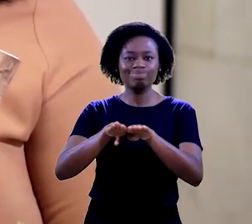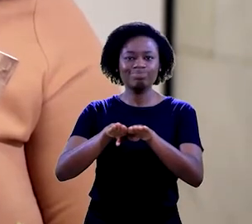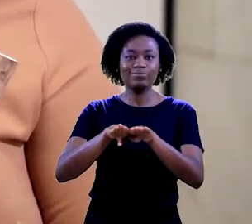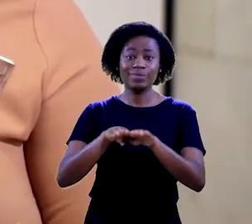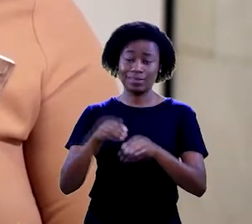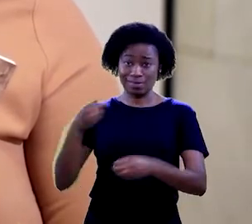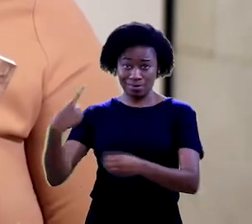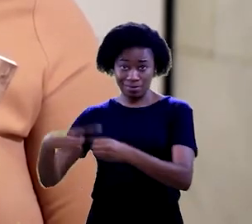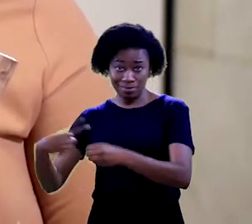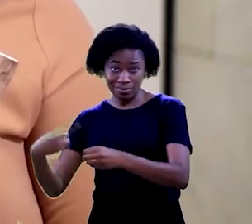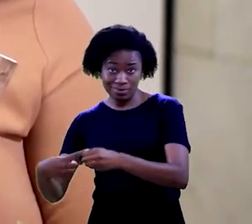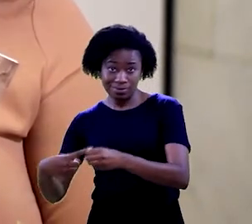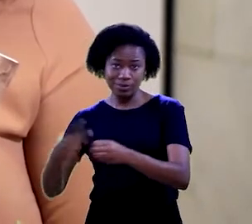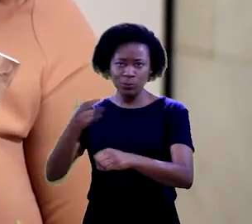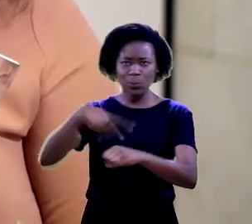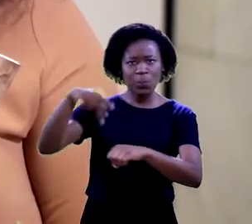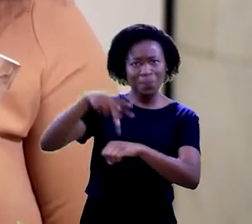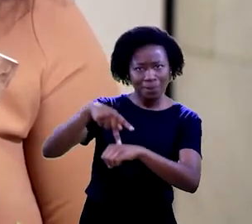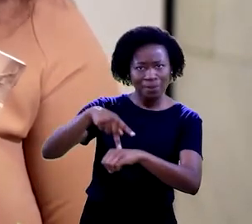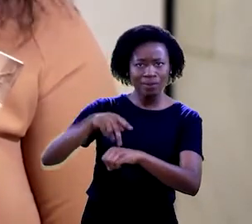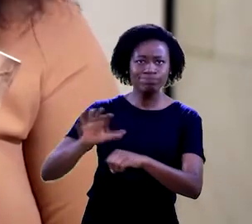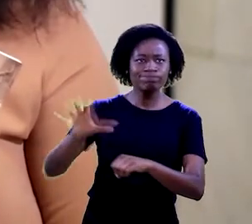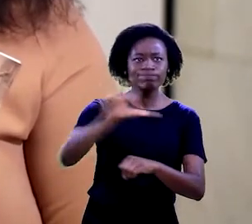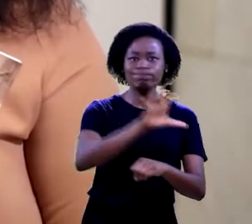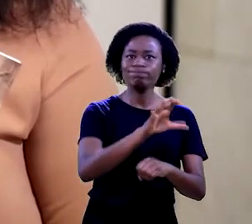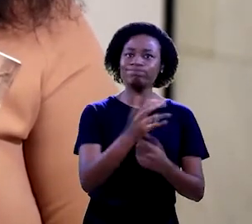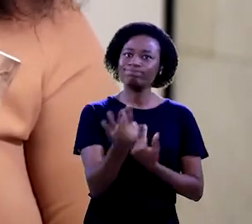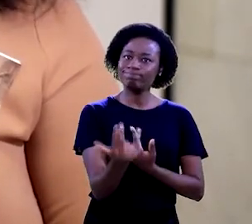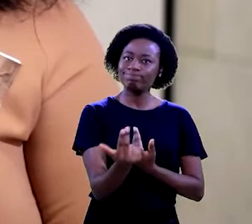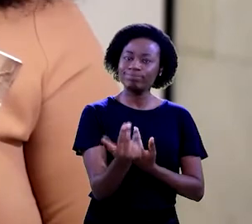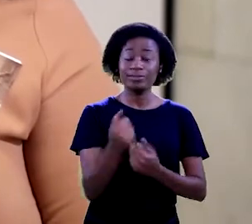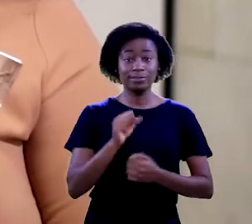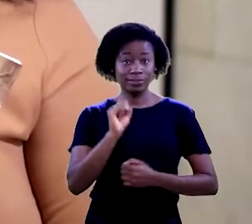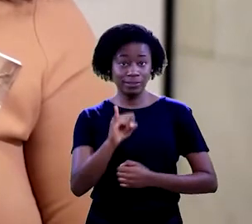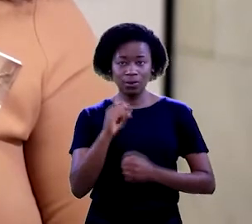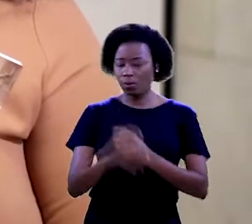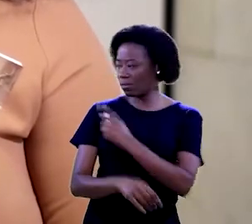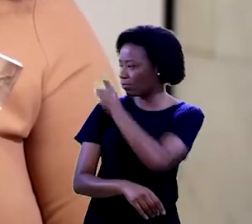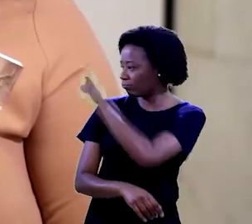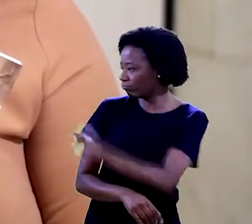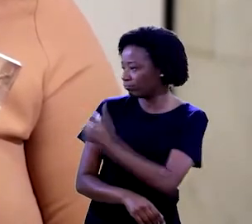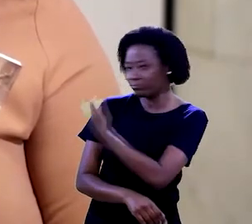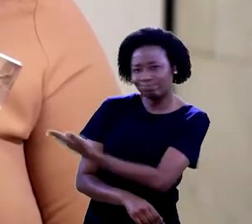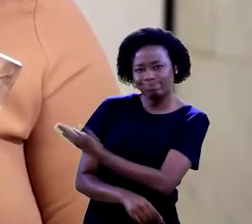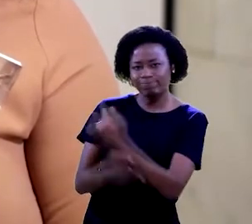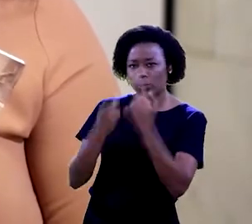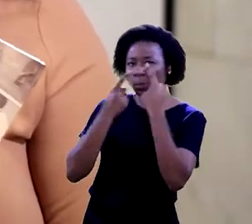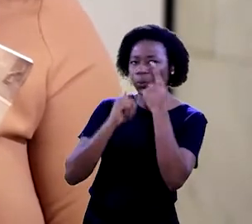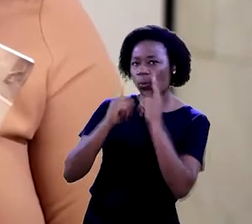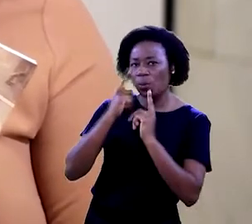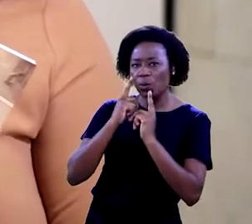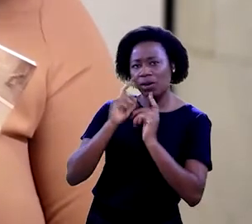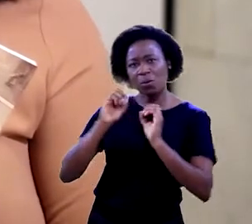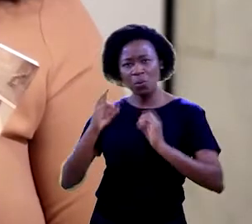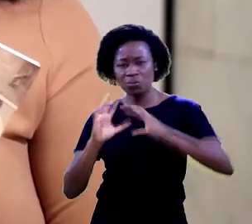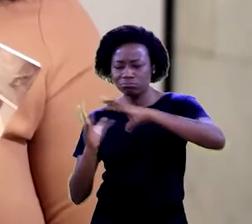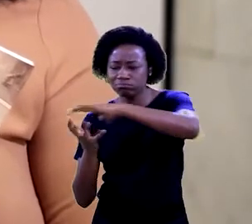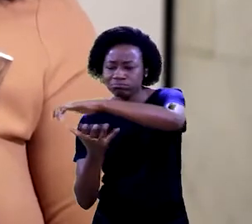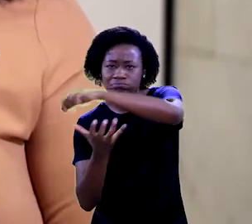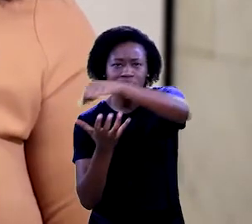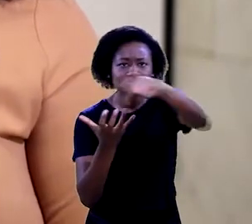no nosso país. Porque enquanto houver uma pessoa que esteja chorando ao nosso lado ou em um